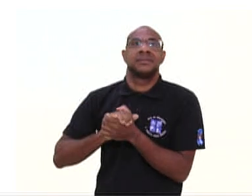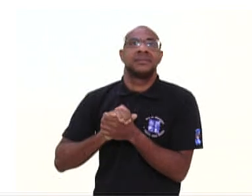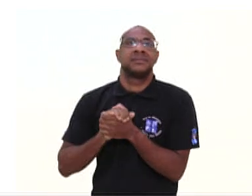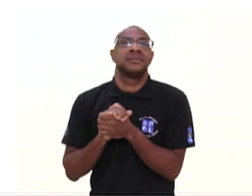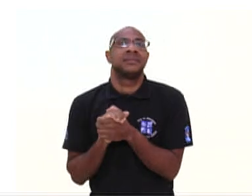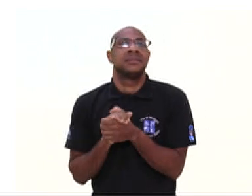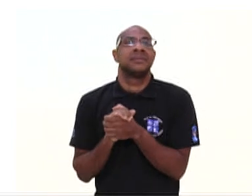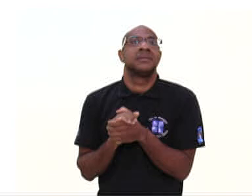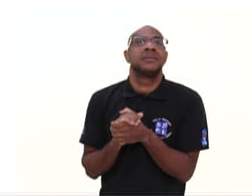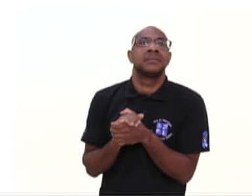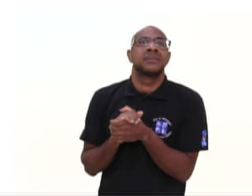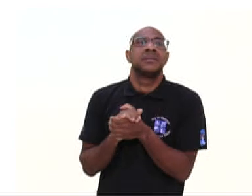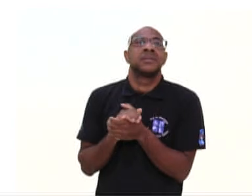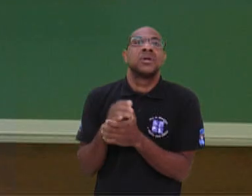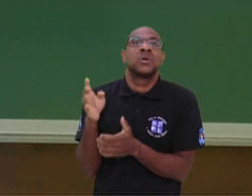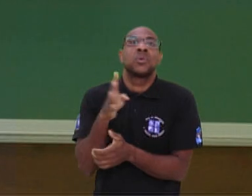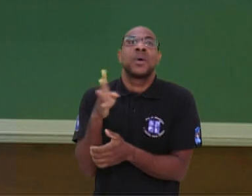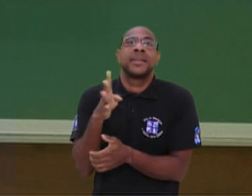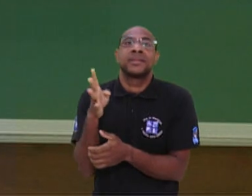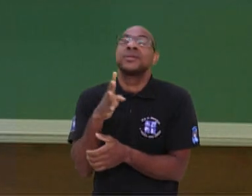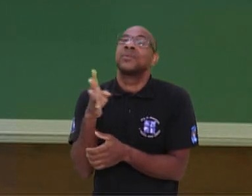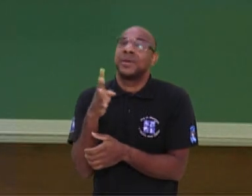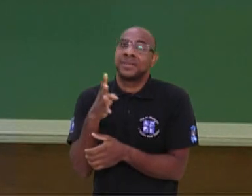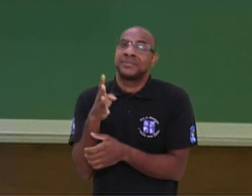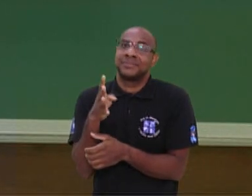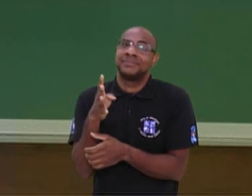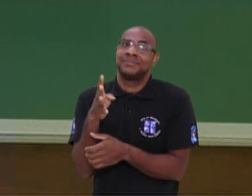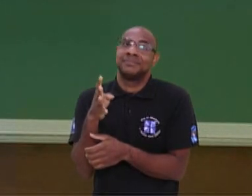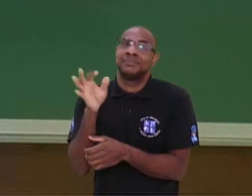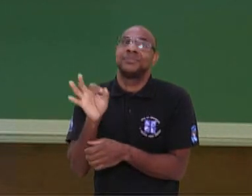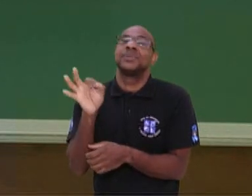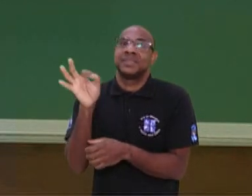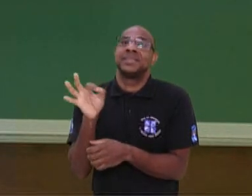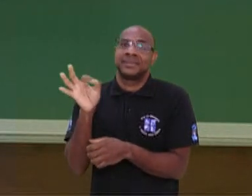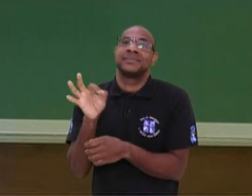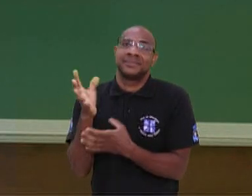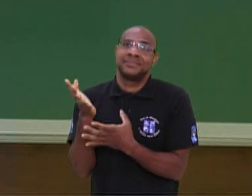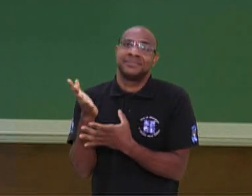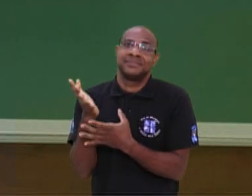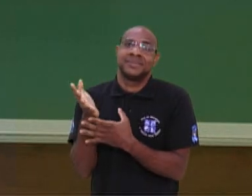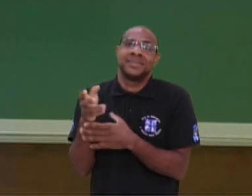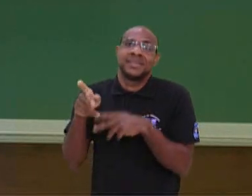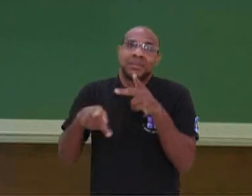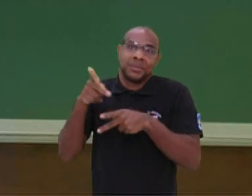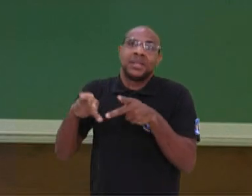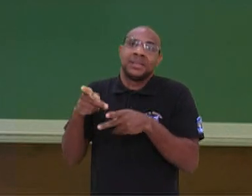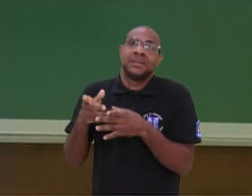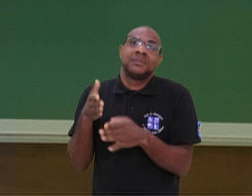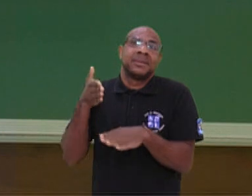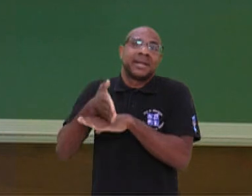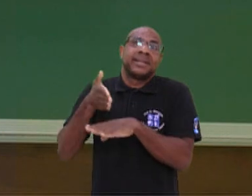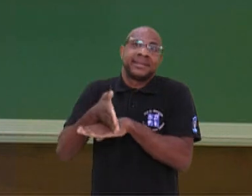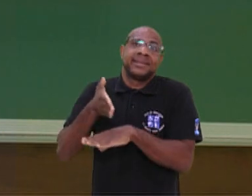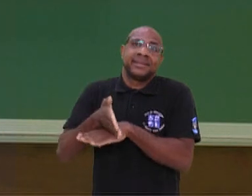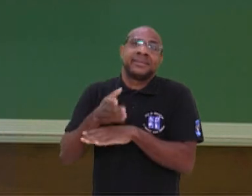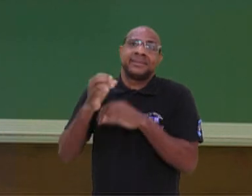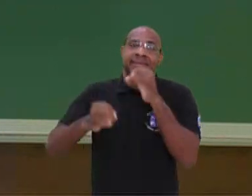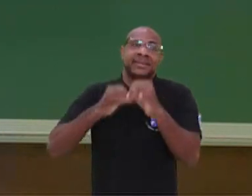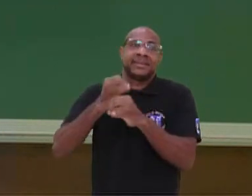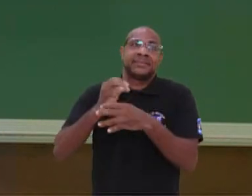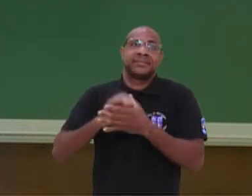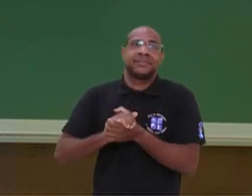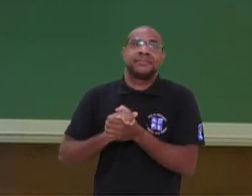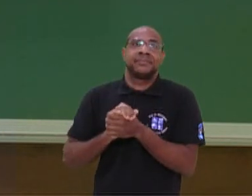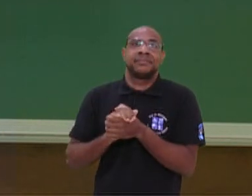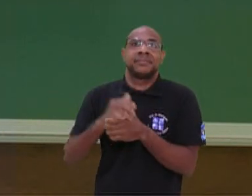44,2% da região do Nordeste tem acesso à internet. É o menor do país. Ficou claro? Vamos juntos.